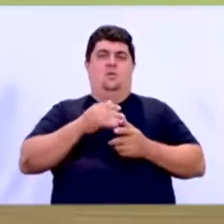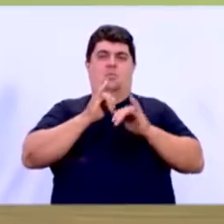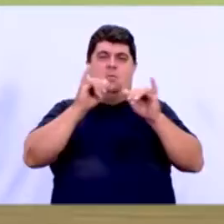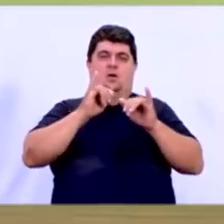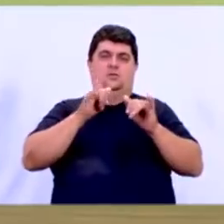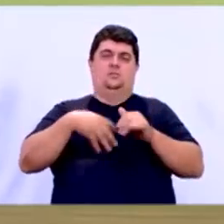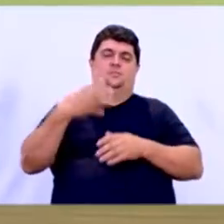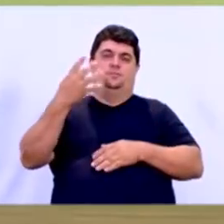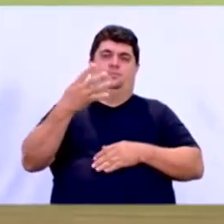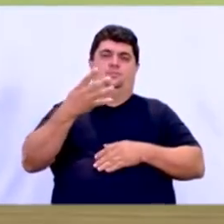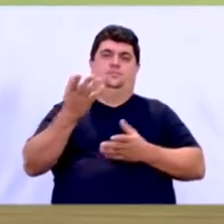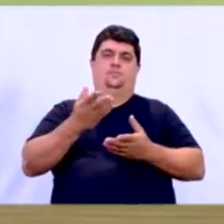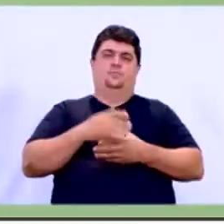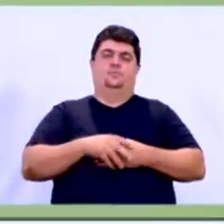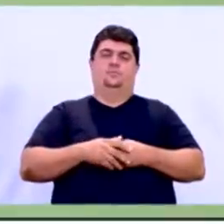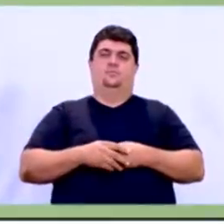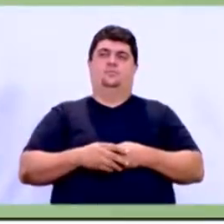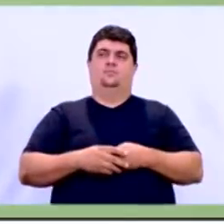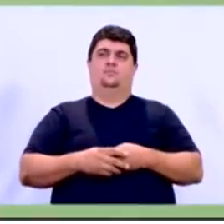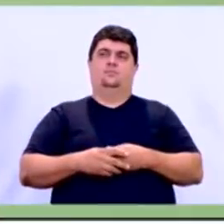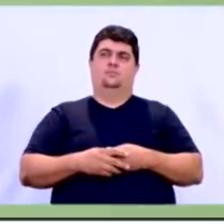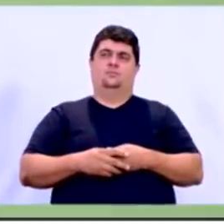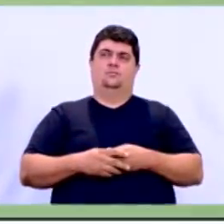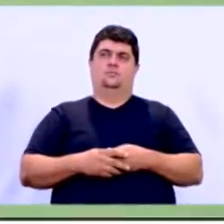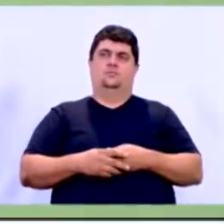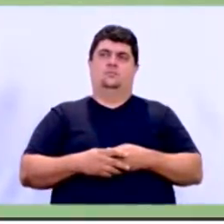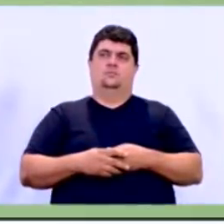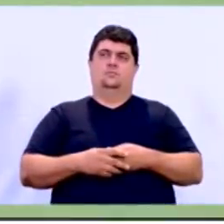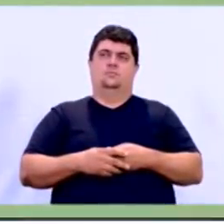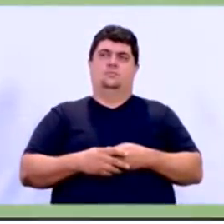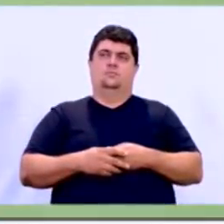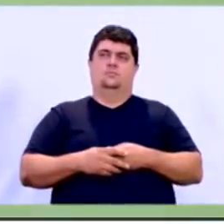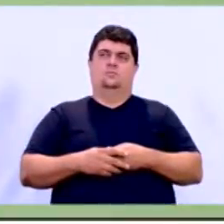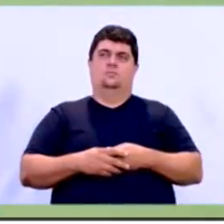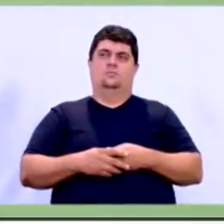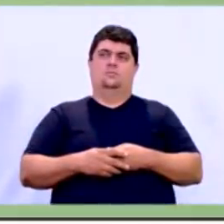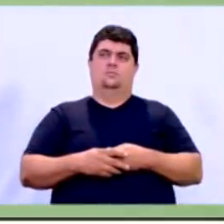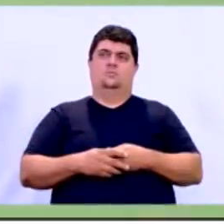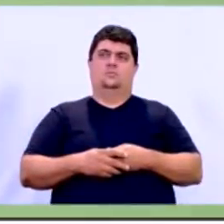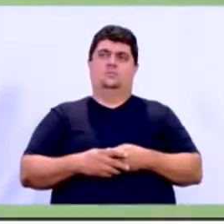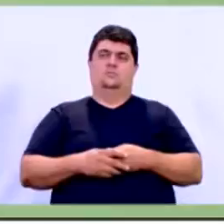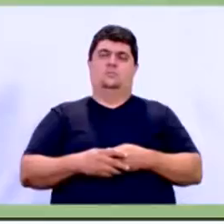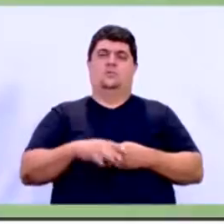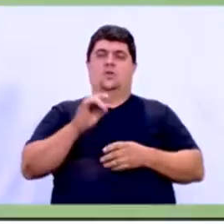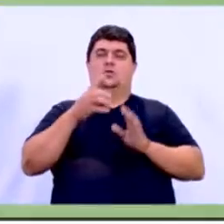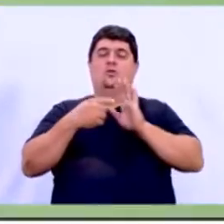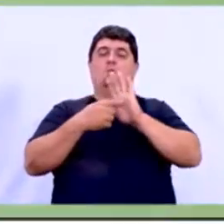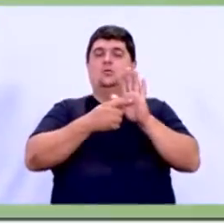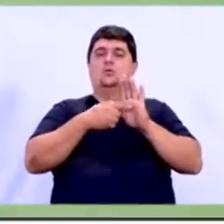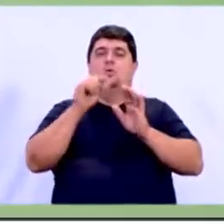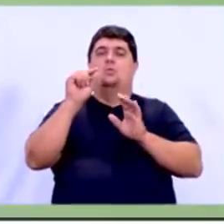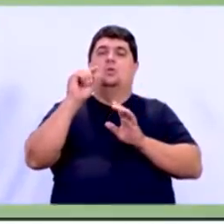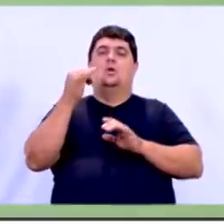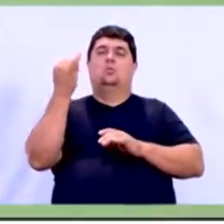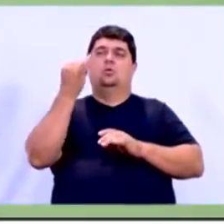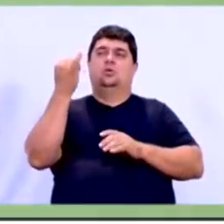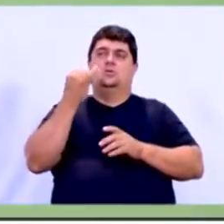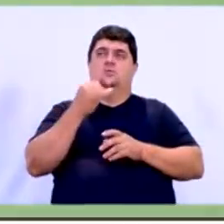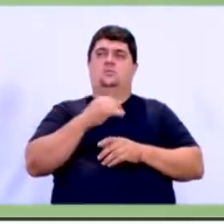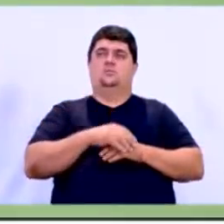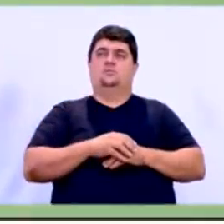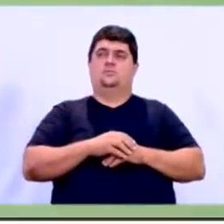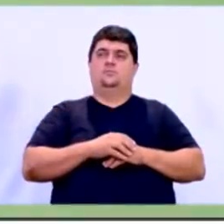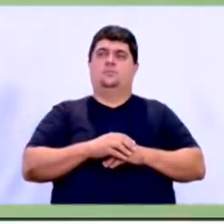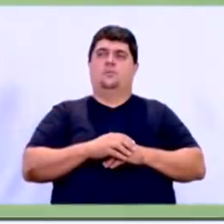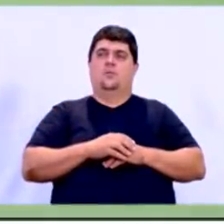para a questão 4? Então, vamos... Ou mais alguma coisa aí? Eu vou só destacar aqui o que é importante, né? Alguns